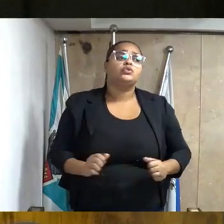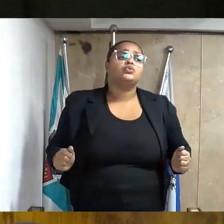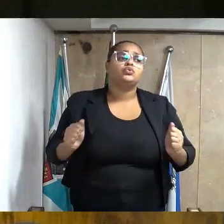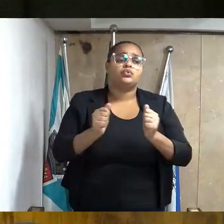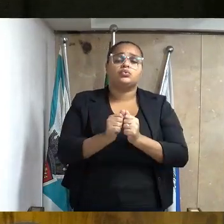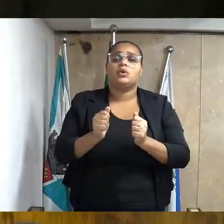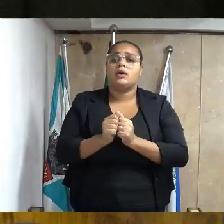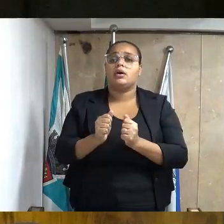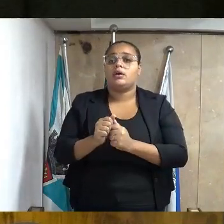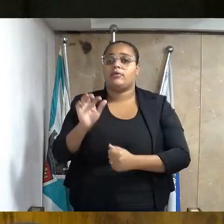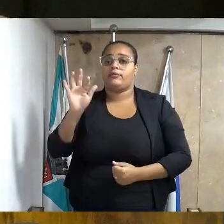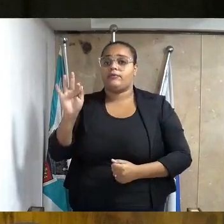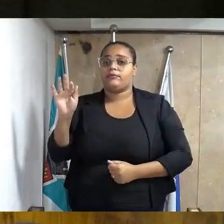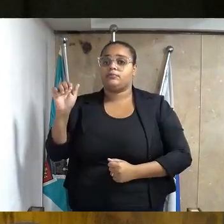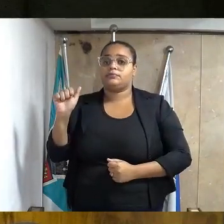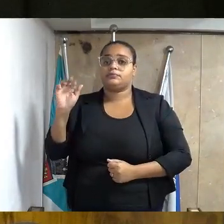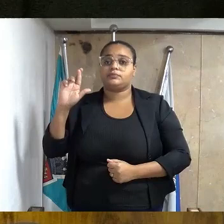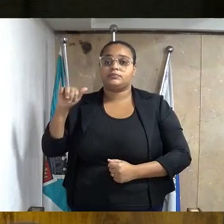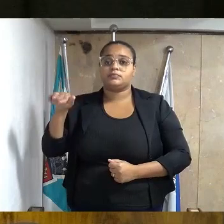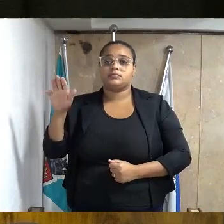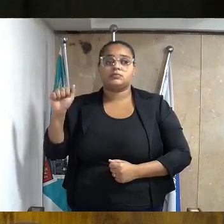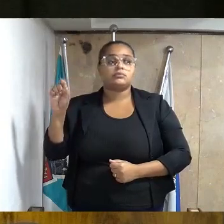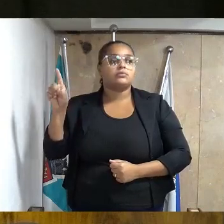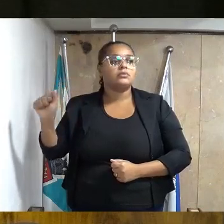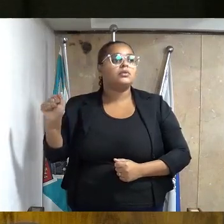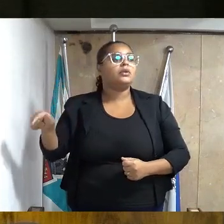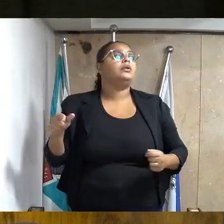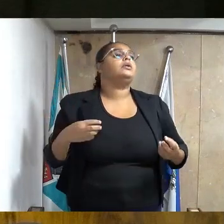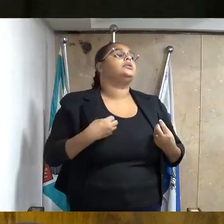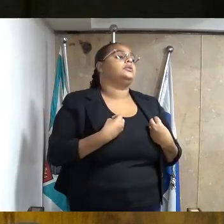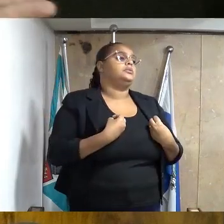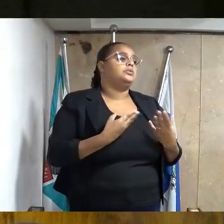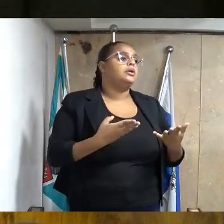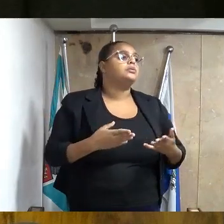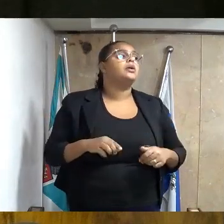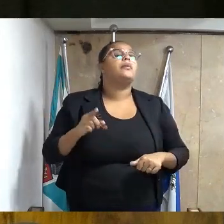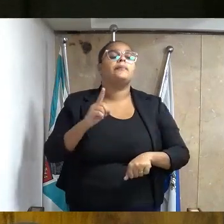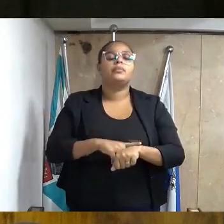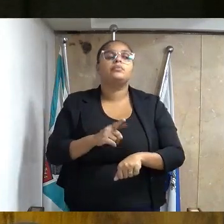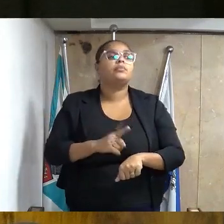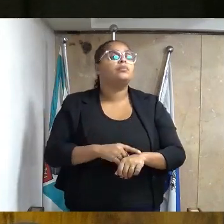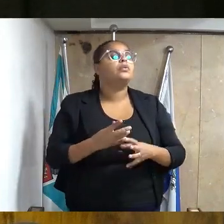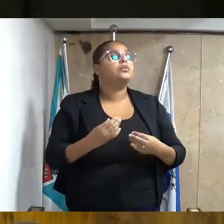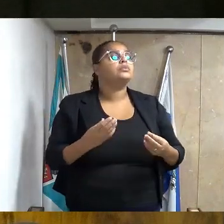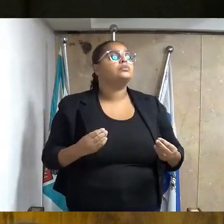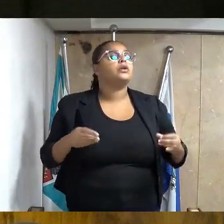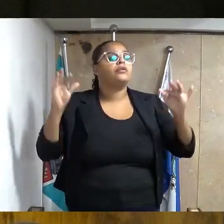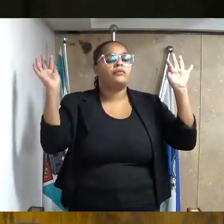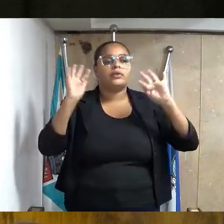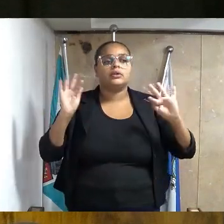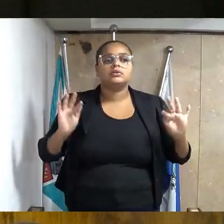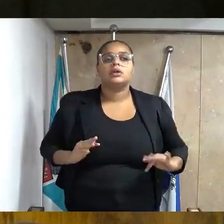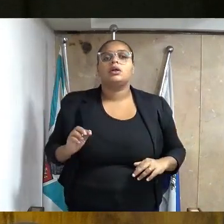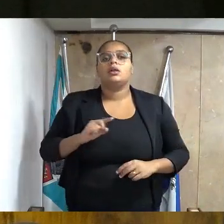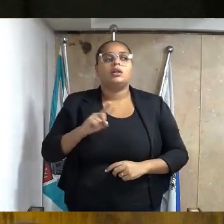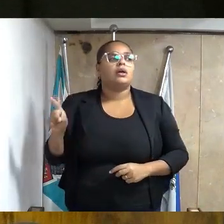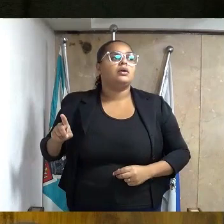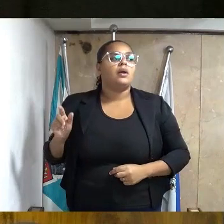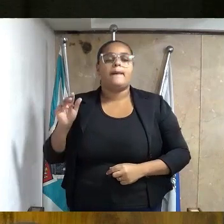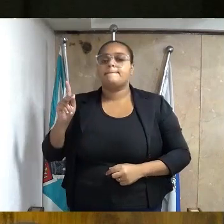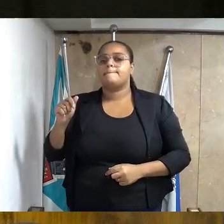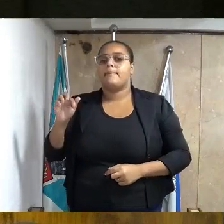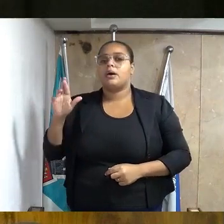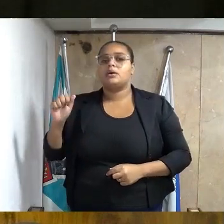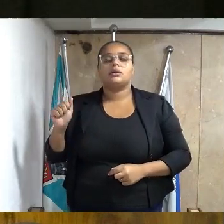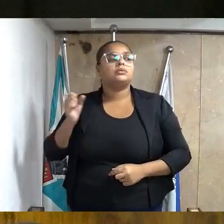né, Costa, tem assim dado para a gente momentos de muita alegria. Eu que moro em Parada Angélica e sei